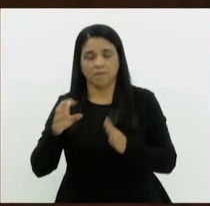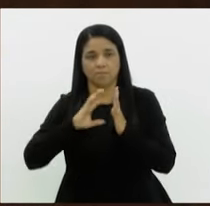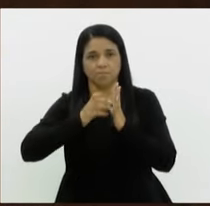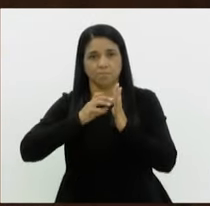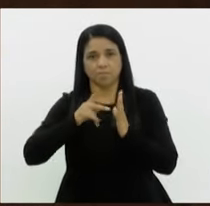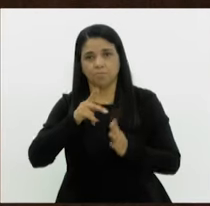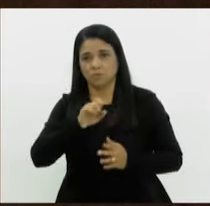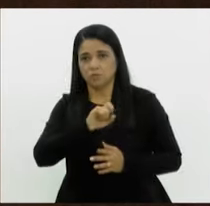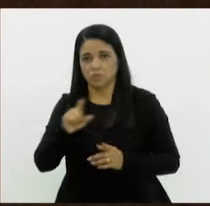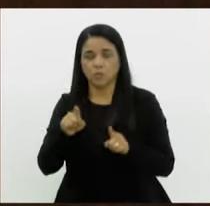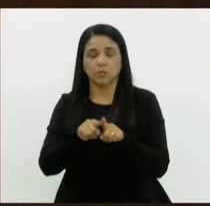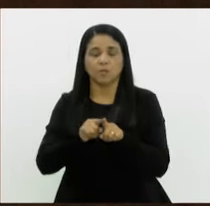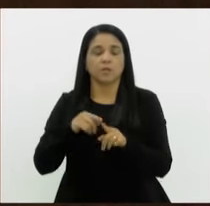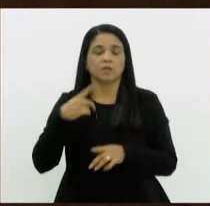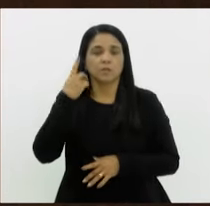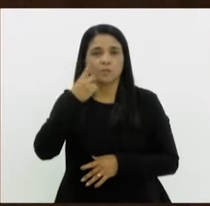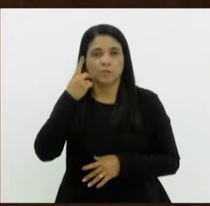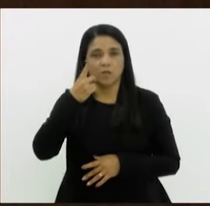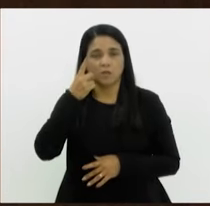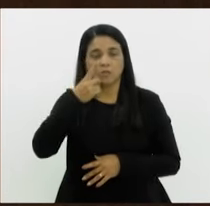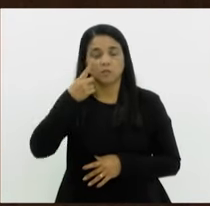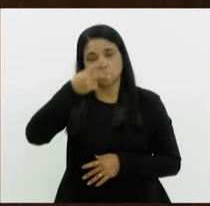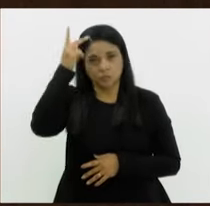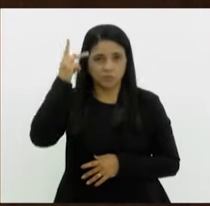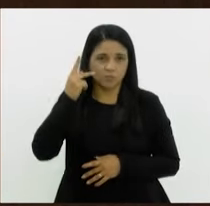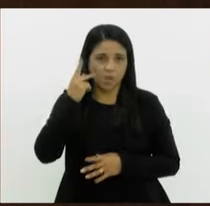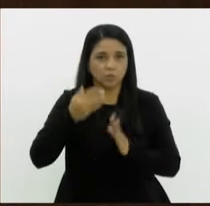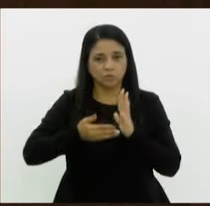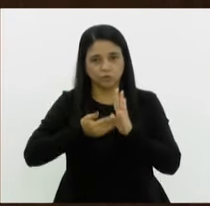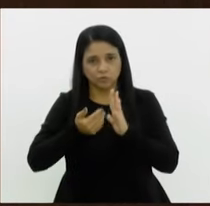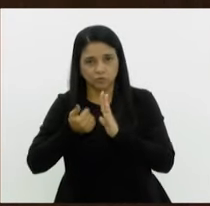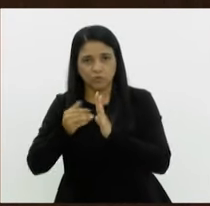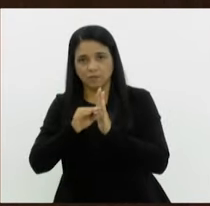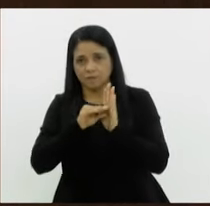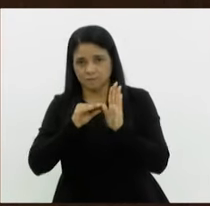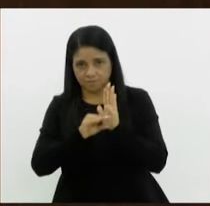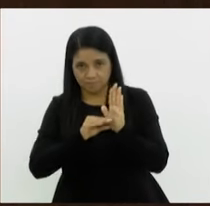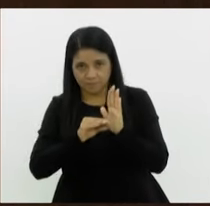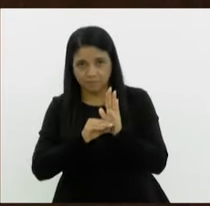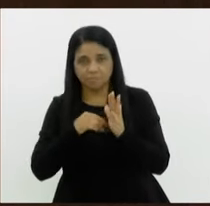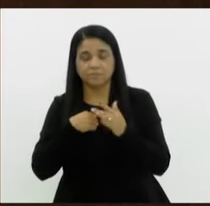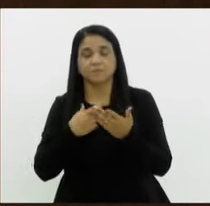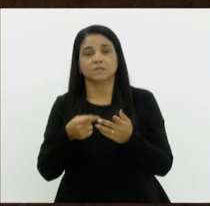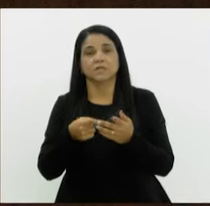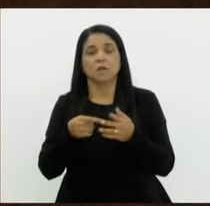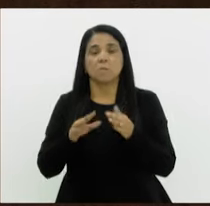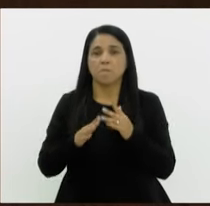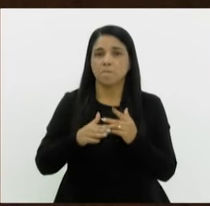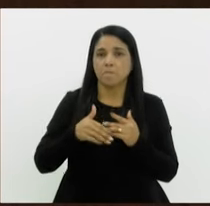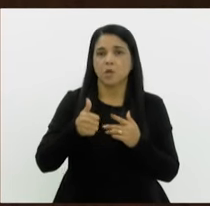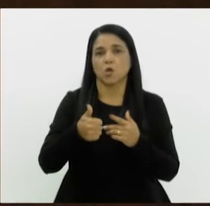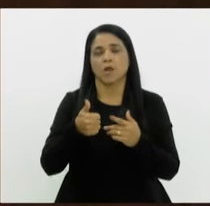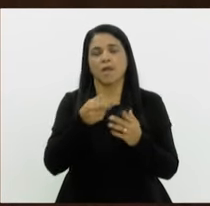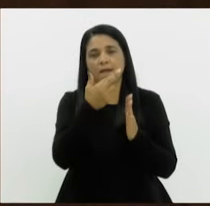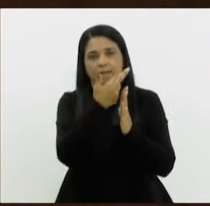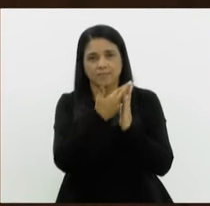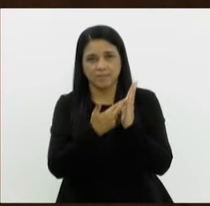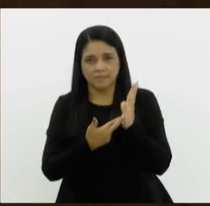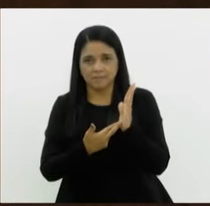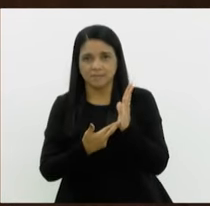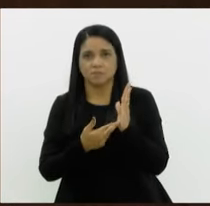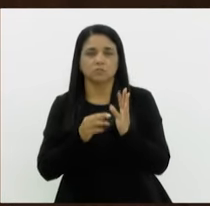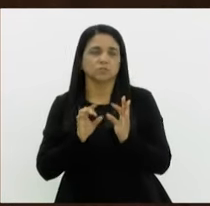também o deputado Luiz Paulo, que retiraram as suas emendas, que era para aprimorar a redação, não é,